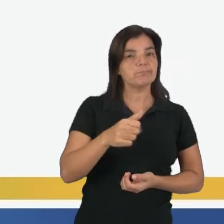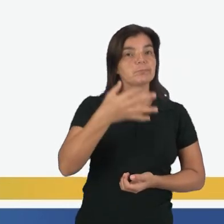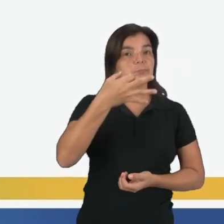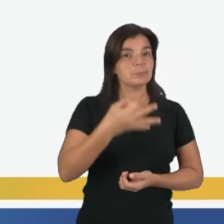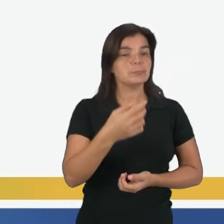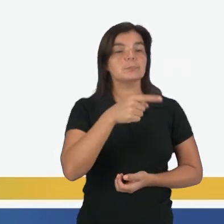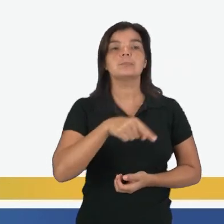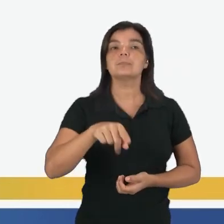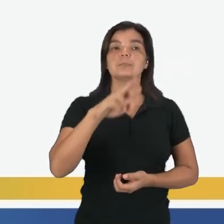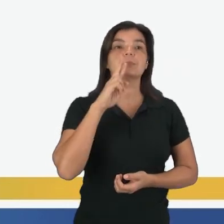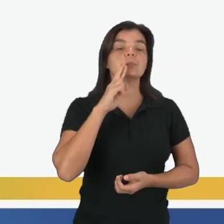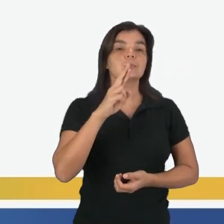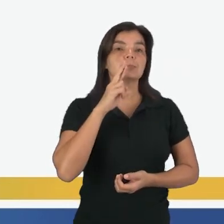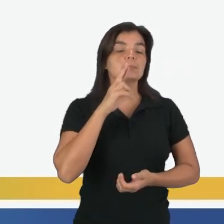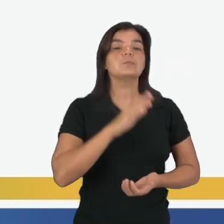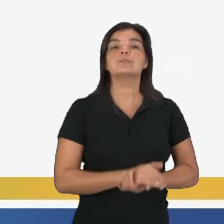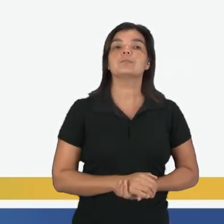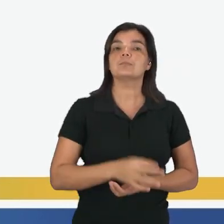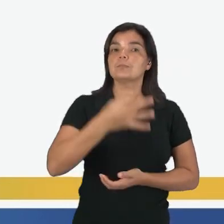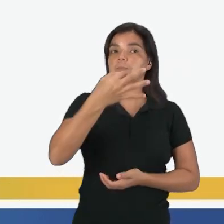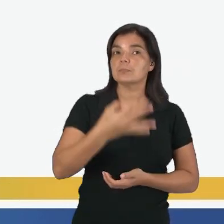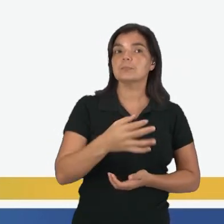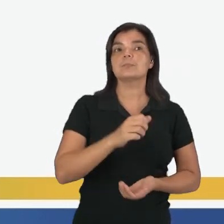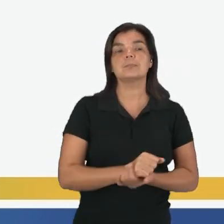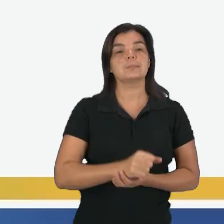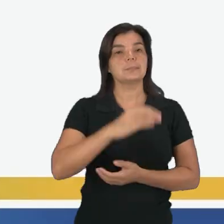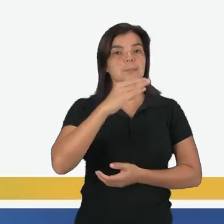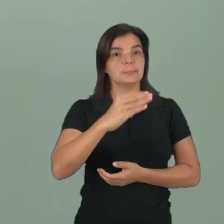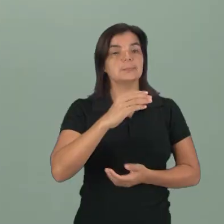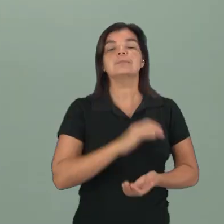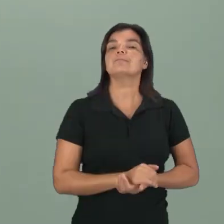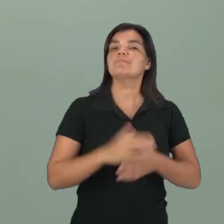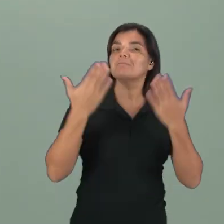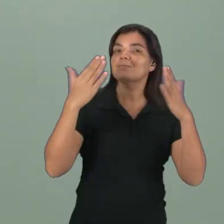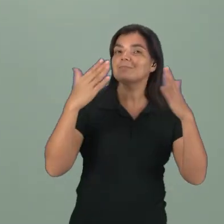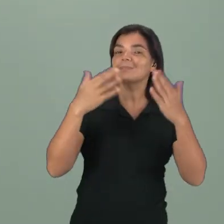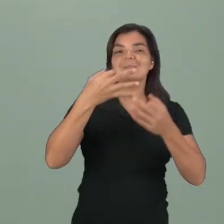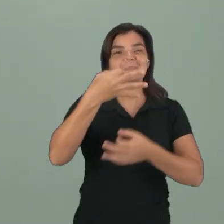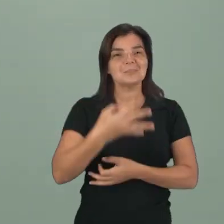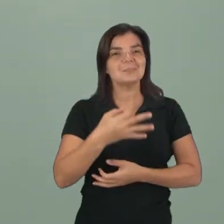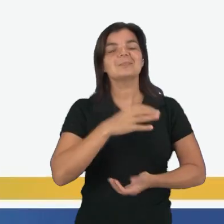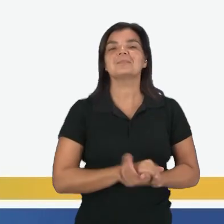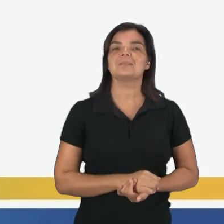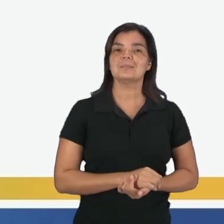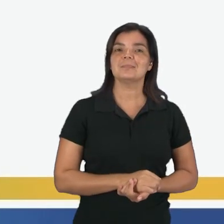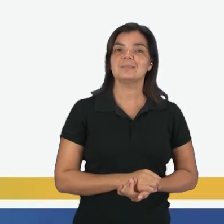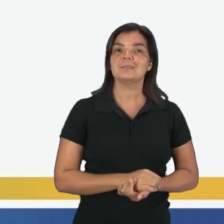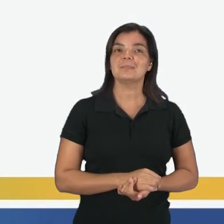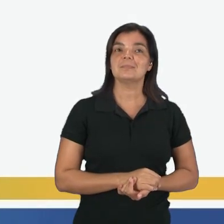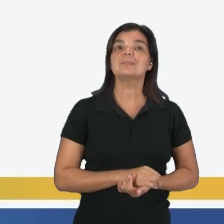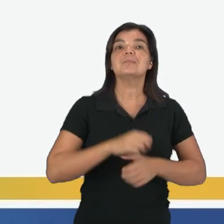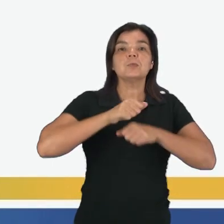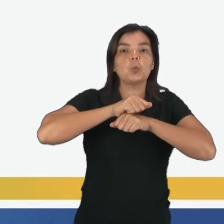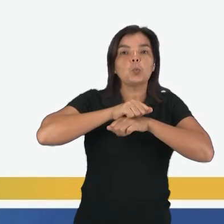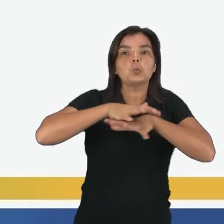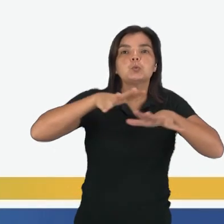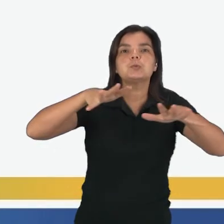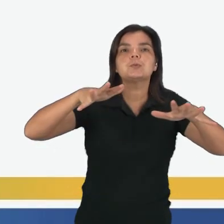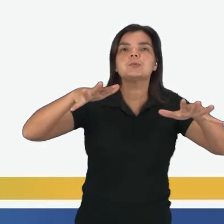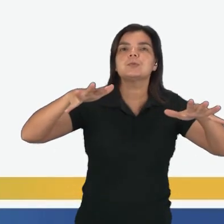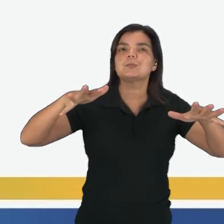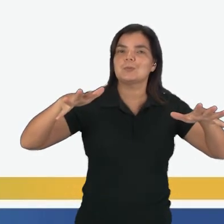certa? Então, se você respondeu que a letra correta é a letra C, tá certo. Está